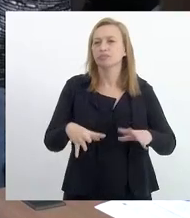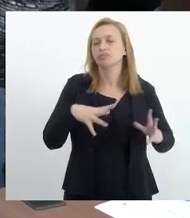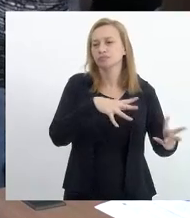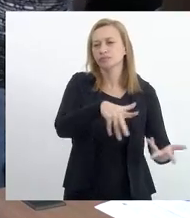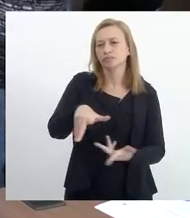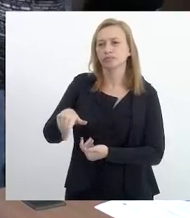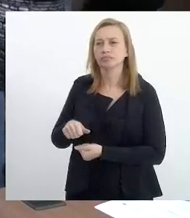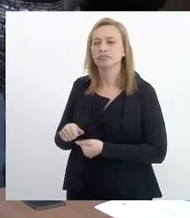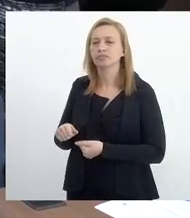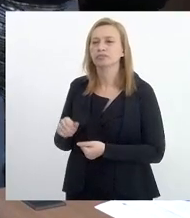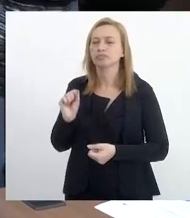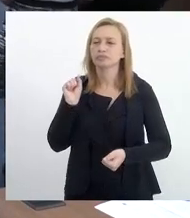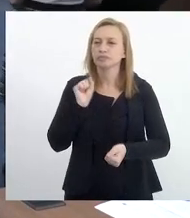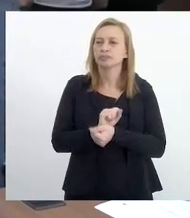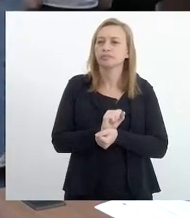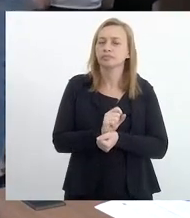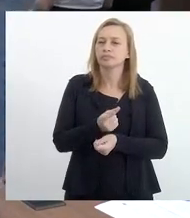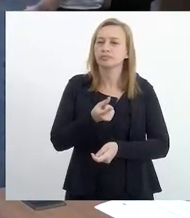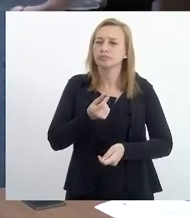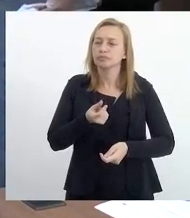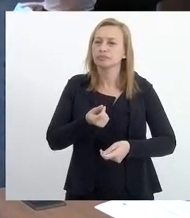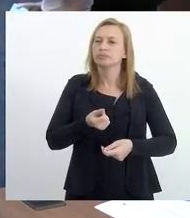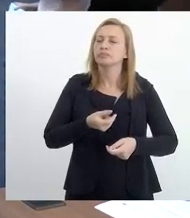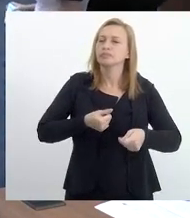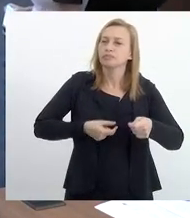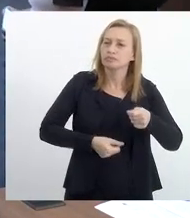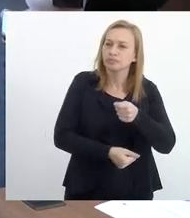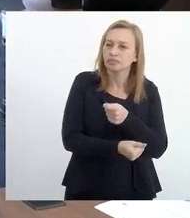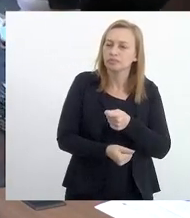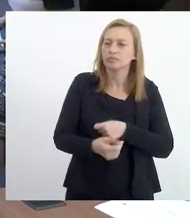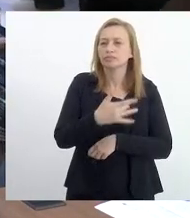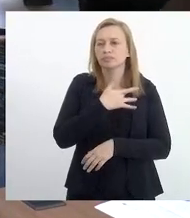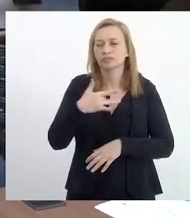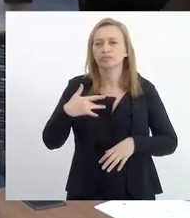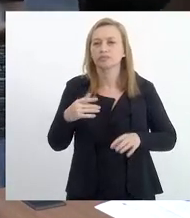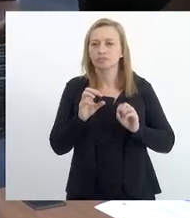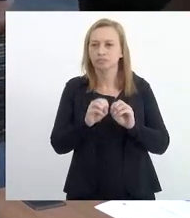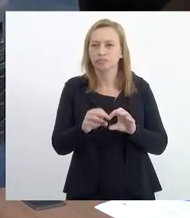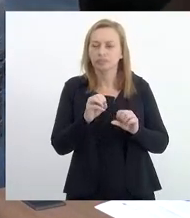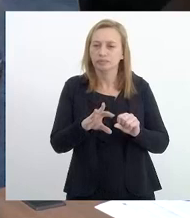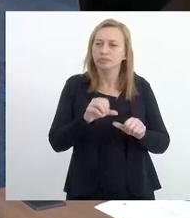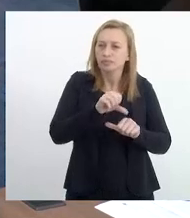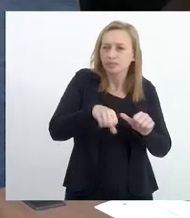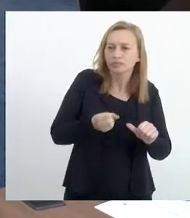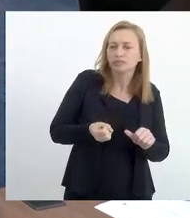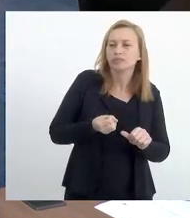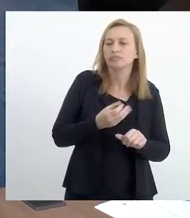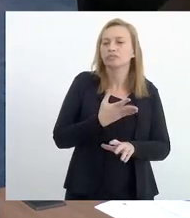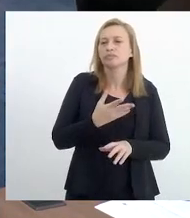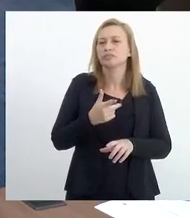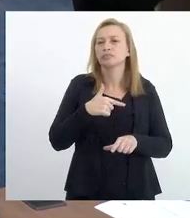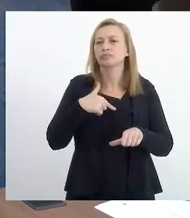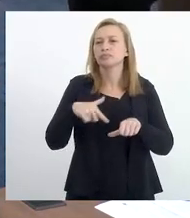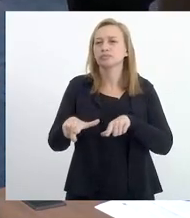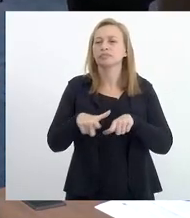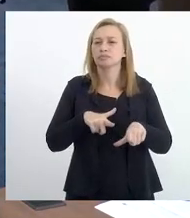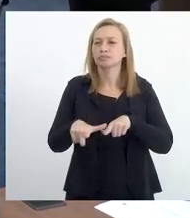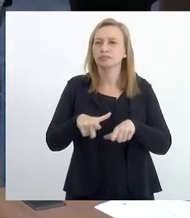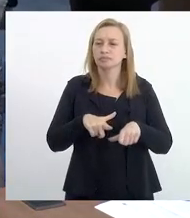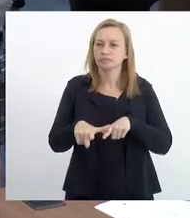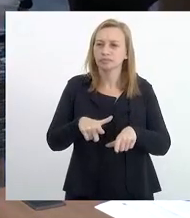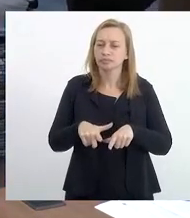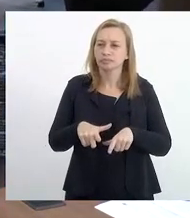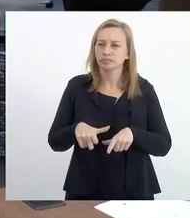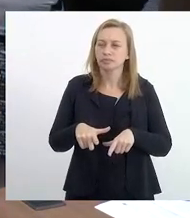PEC que congelou investimentos em saúde e educação, as reformas trabalhistas e